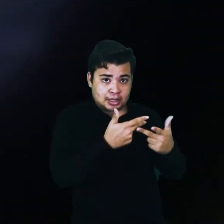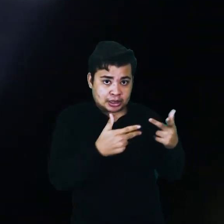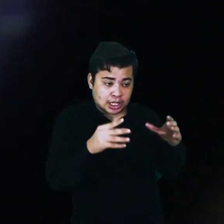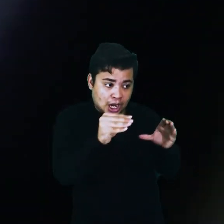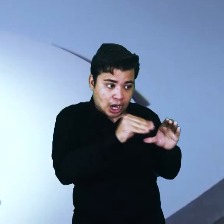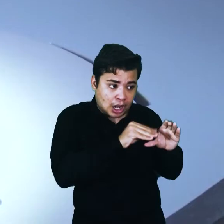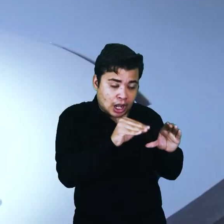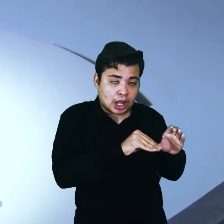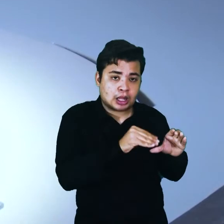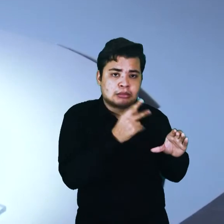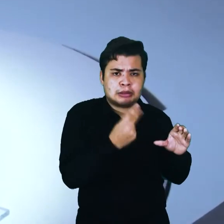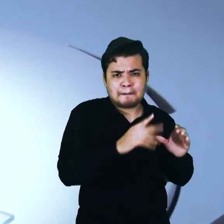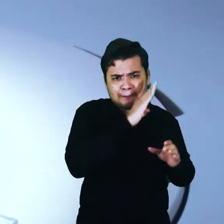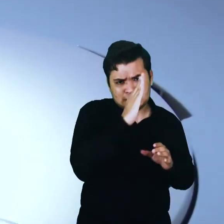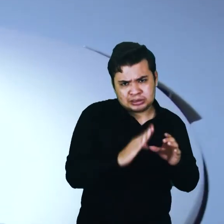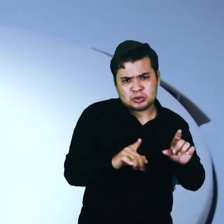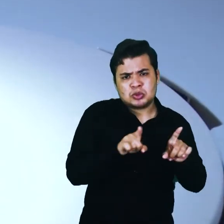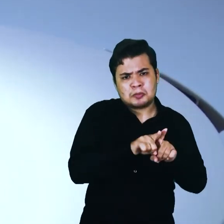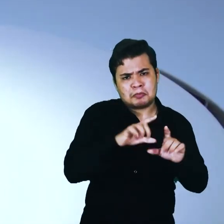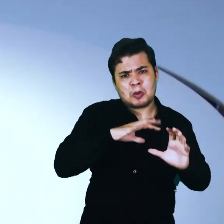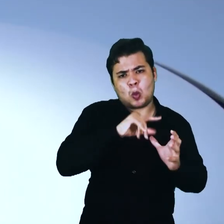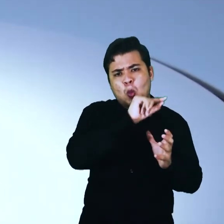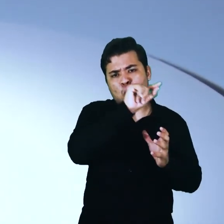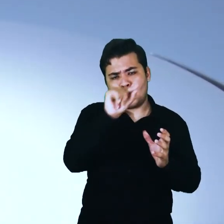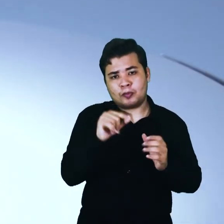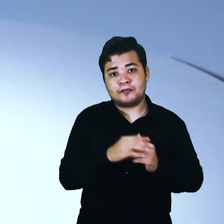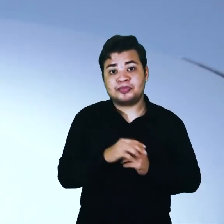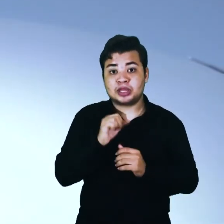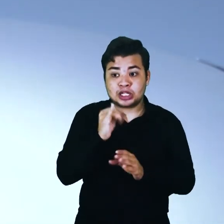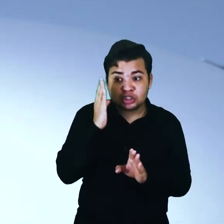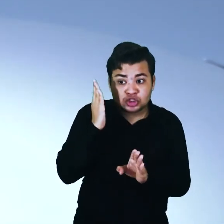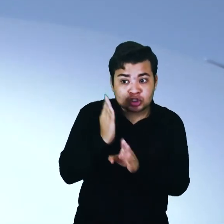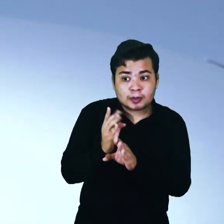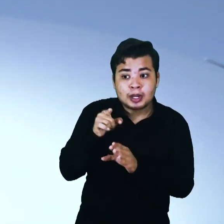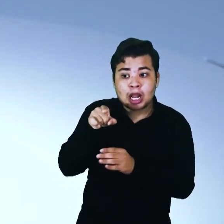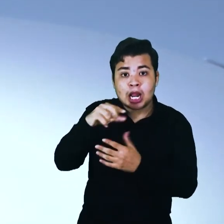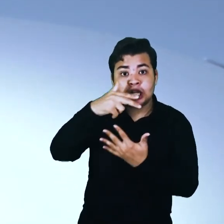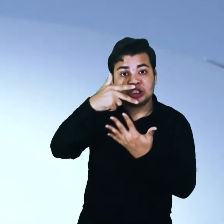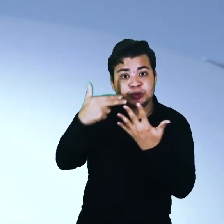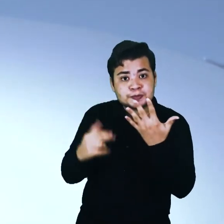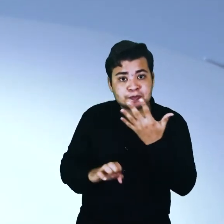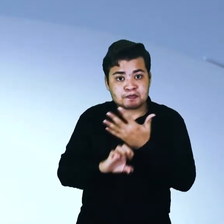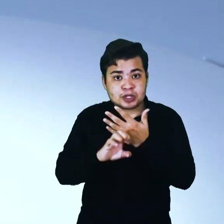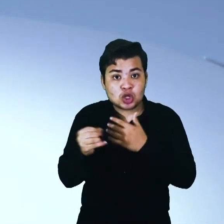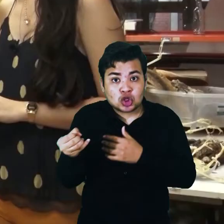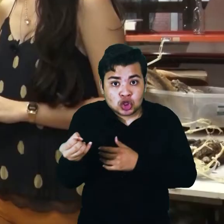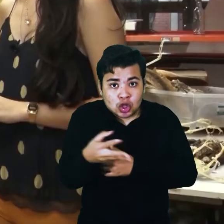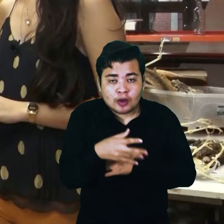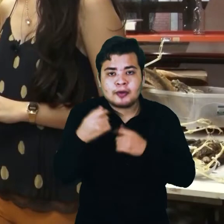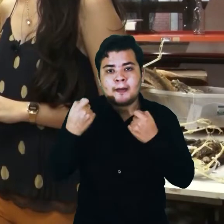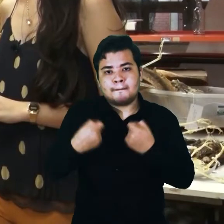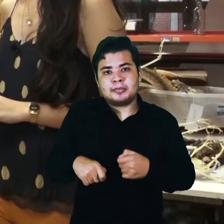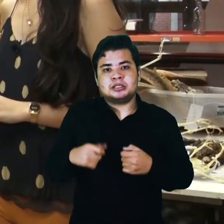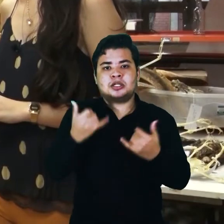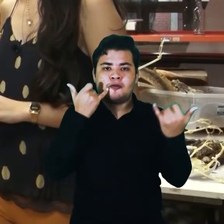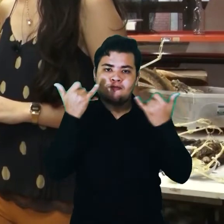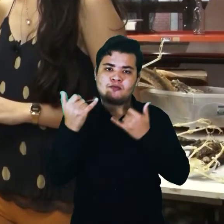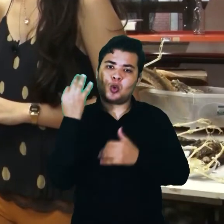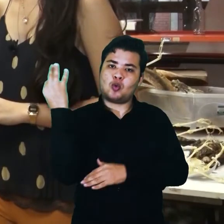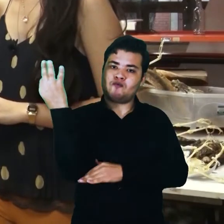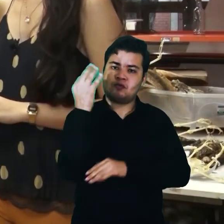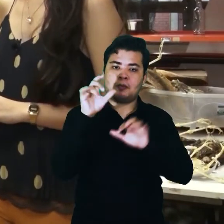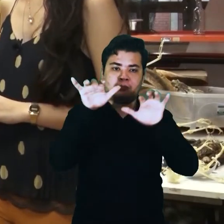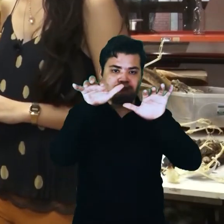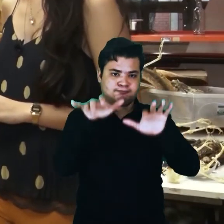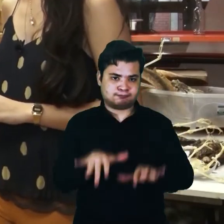do exterior, se for constatado que é uma espécie nova, aí esse material tem que ser formalmente descrito. Então ele é fotografado,